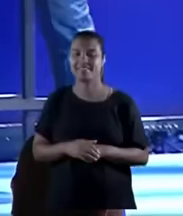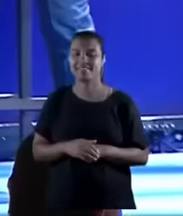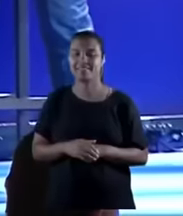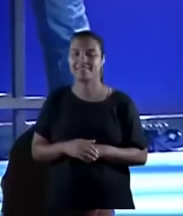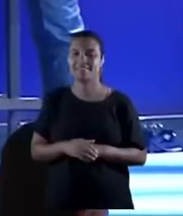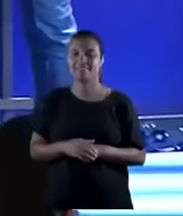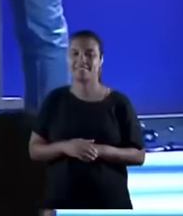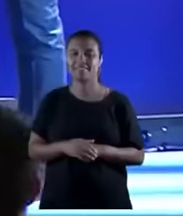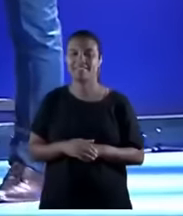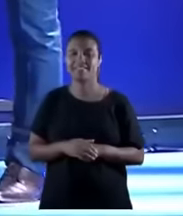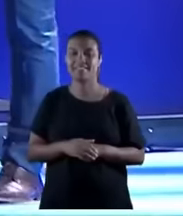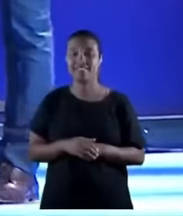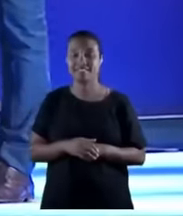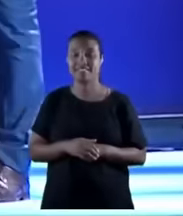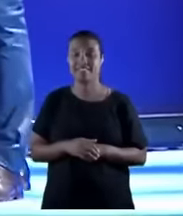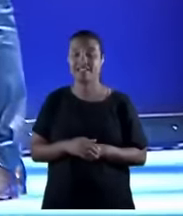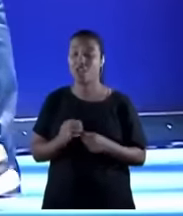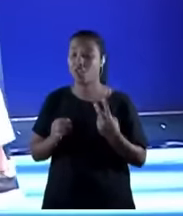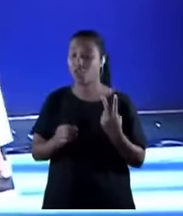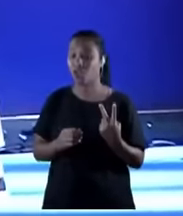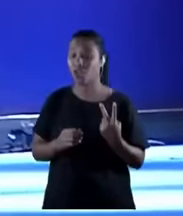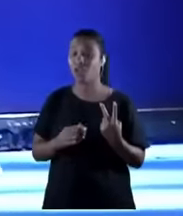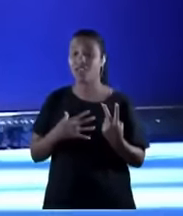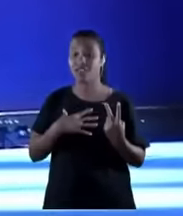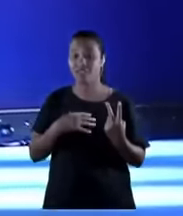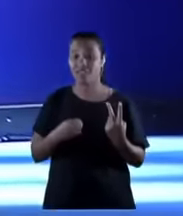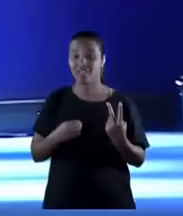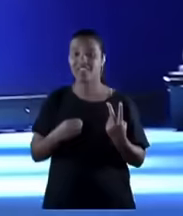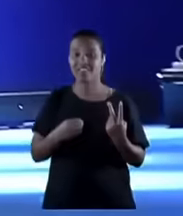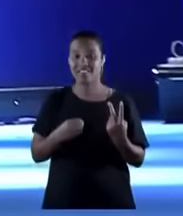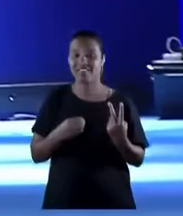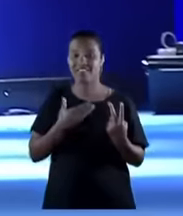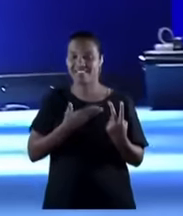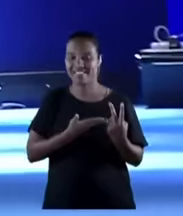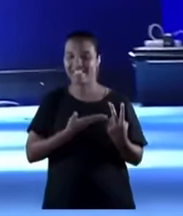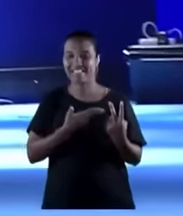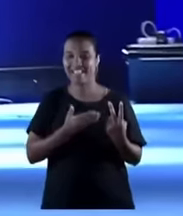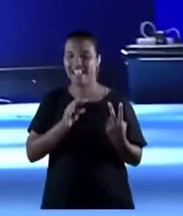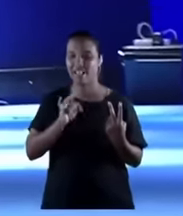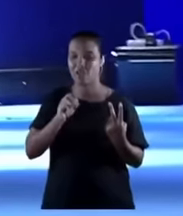E ele veio com os dois Soteldinhos, a Soteldinha e o Soteldinho.